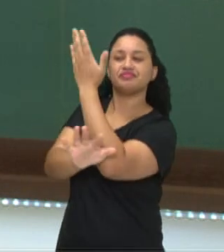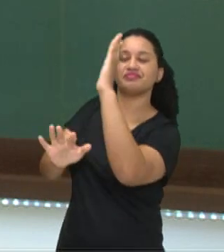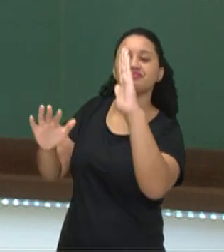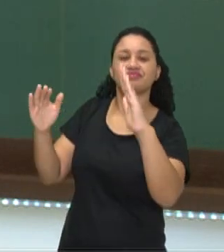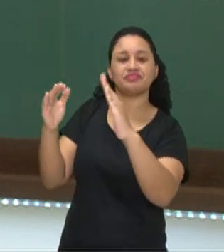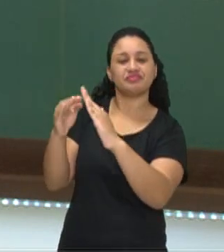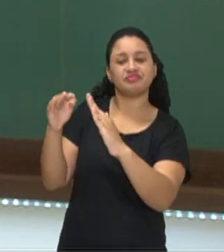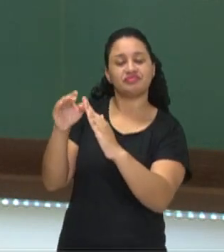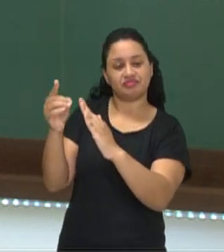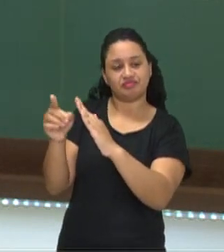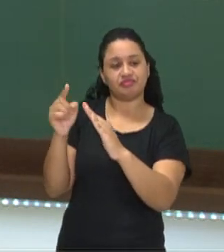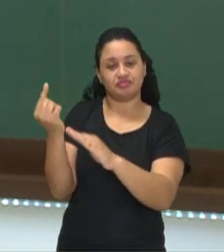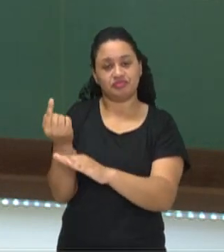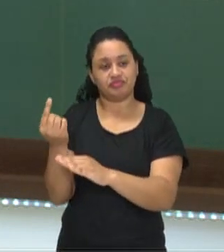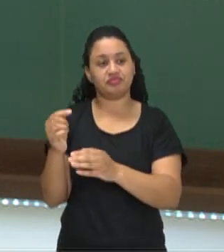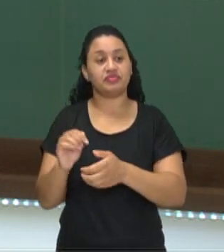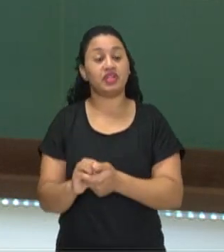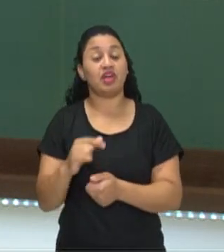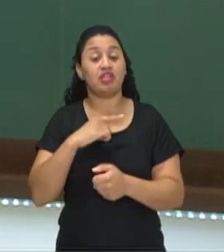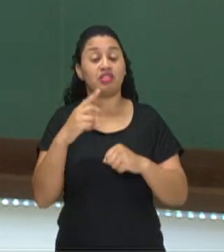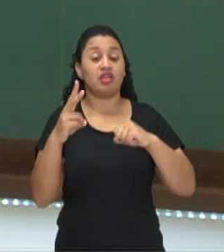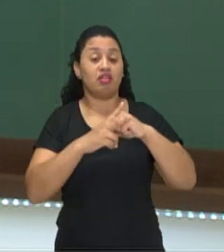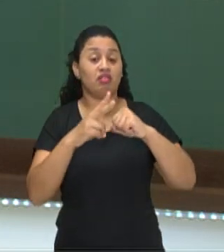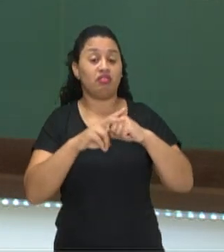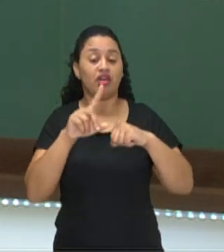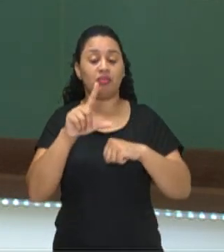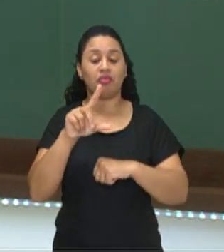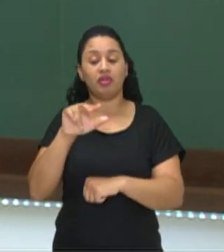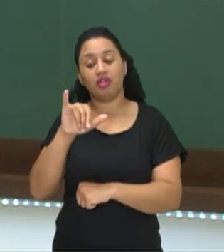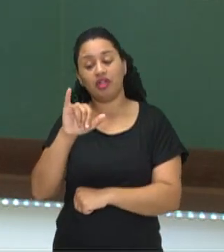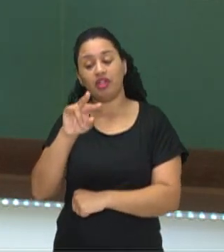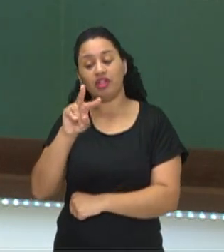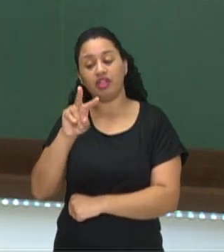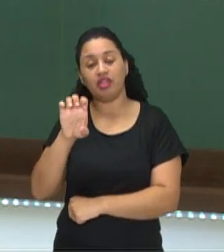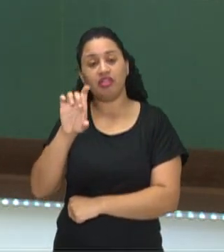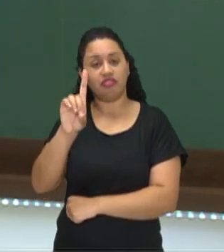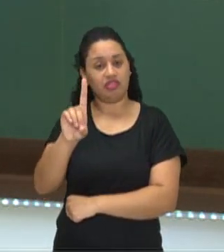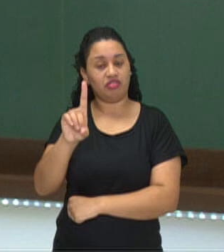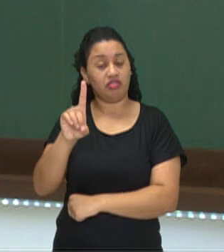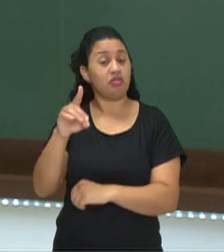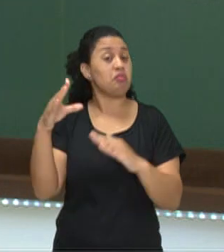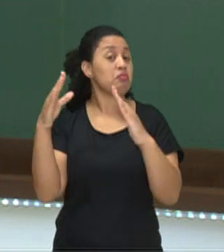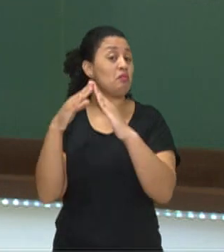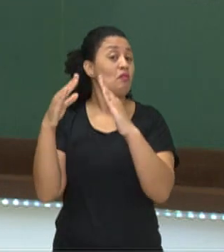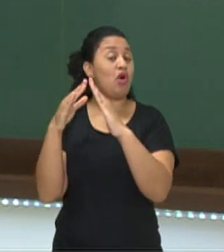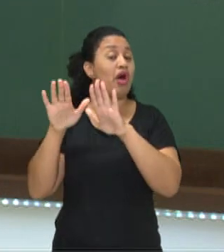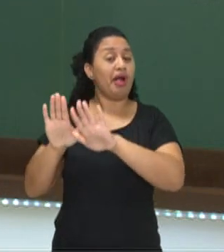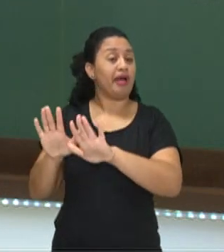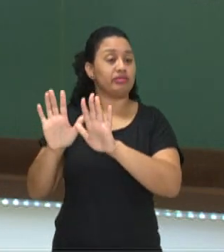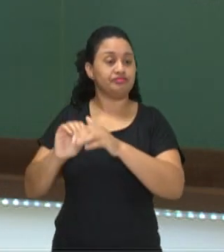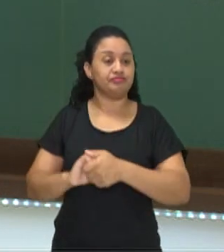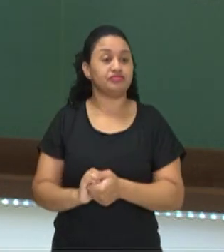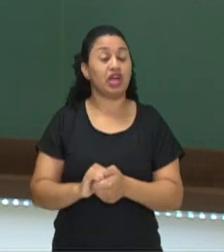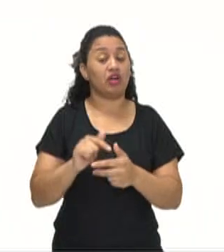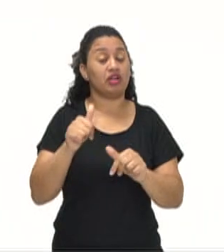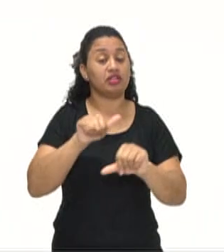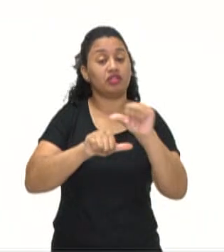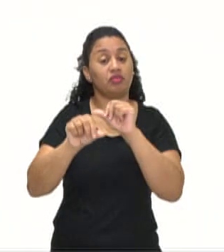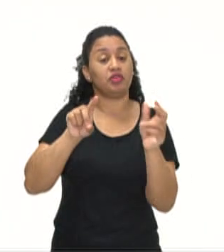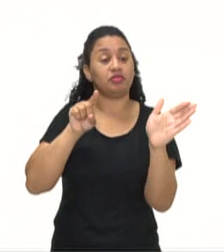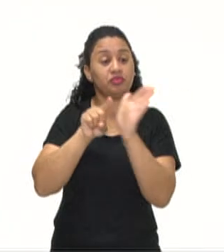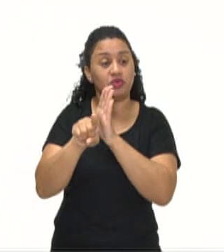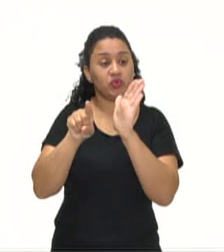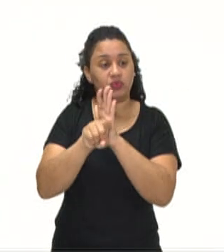da floresta. Aqui eu tenho o verbo lived, morava. Fazendo a mesma coisa, transformando em pergunta. Did